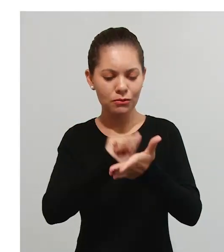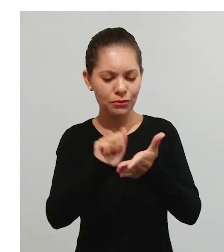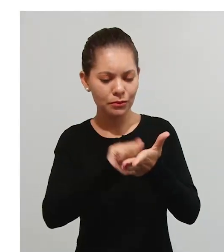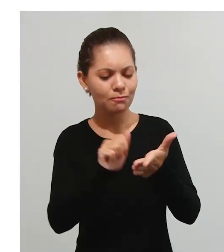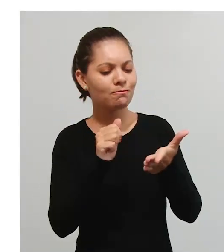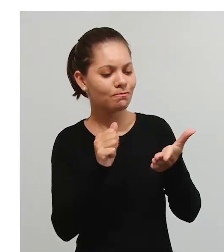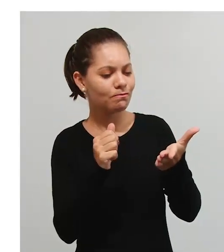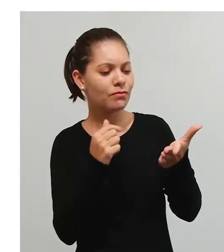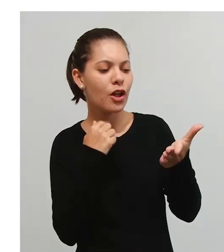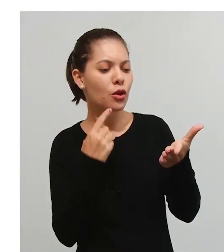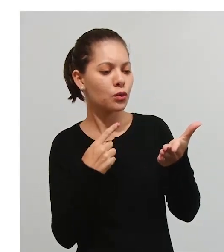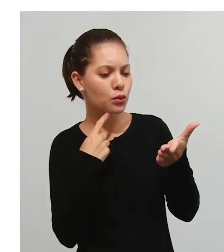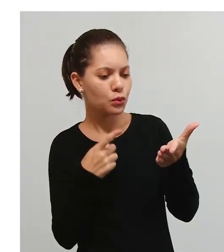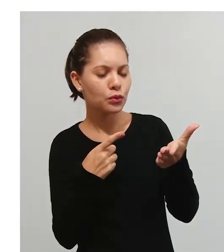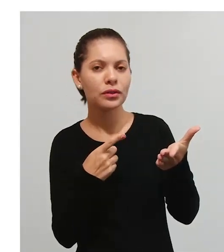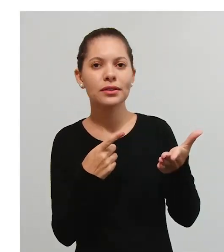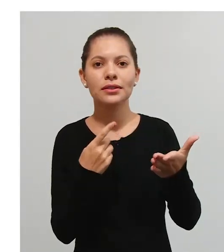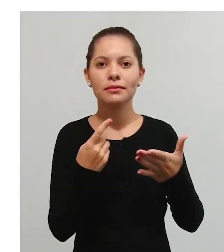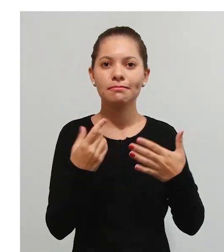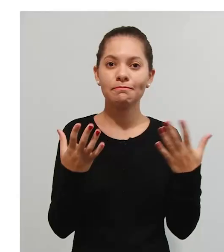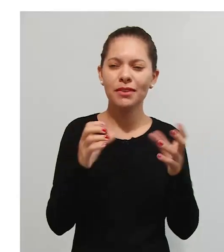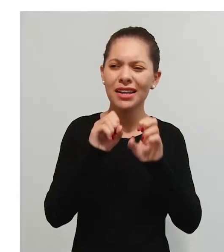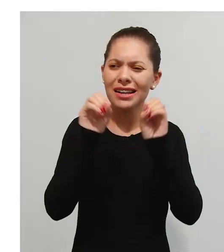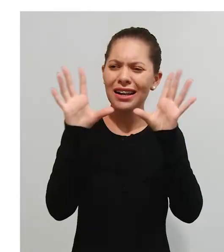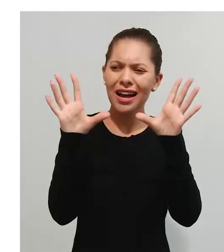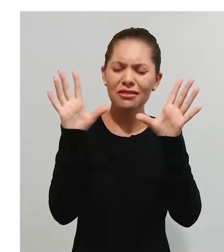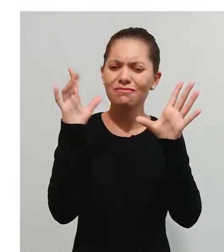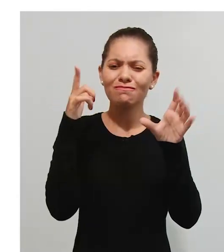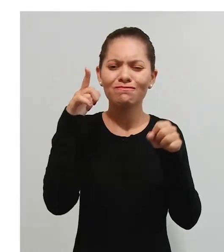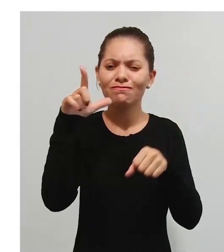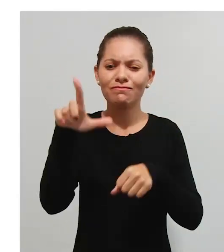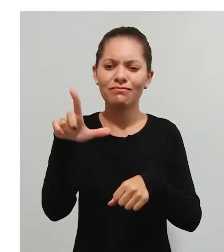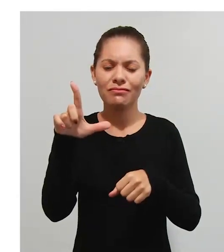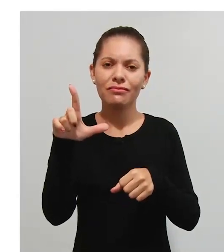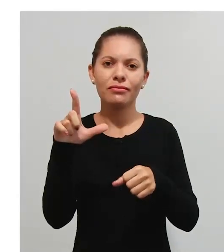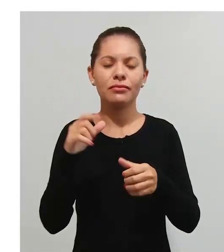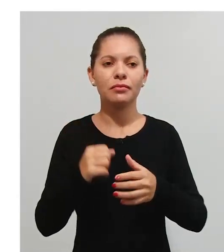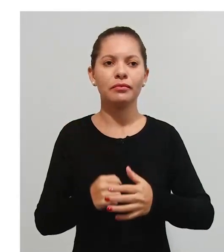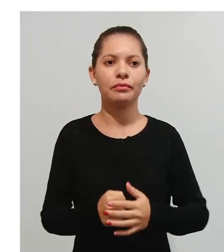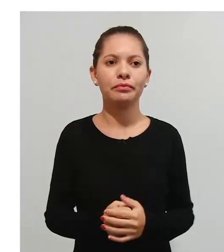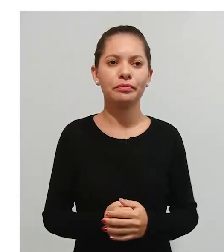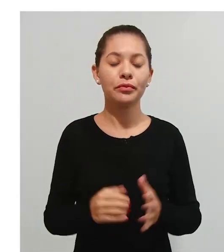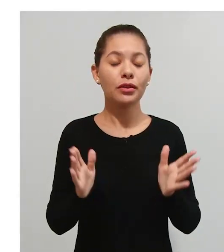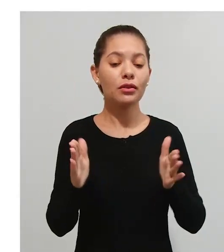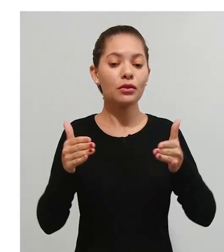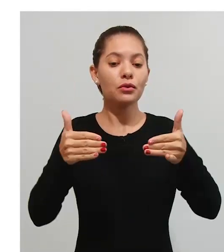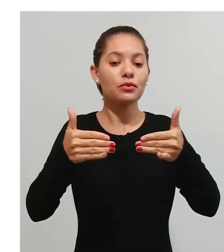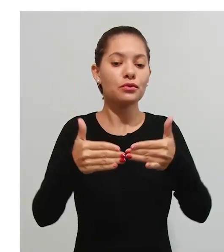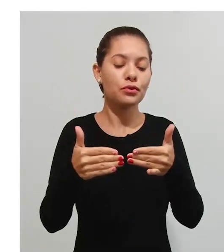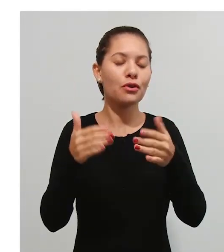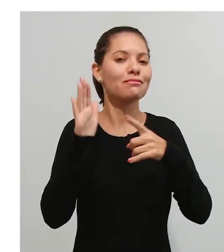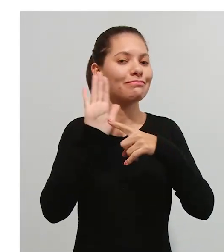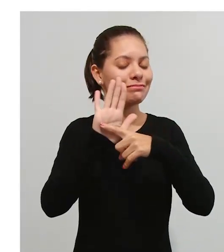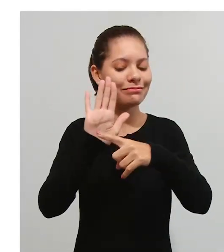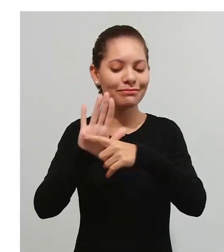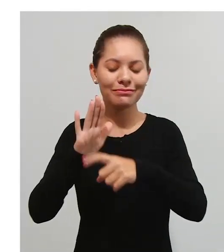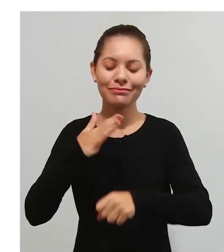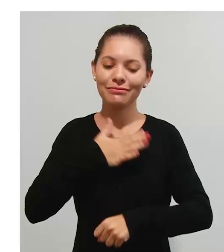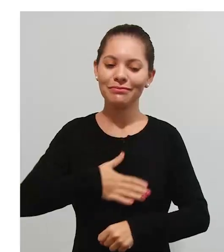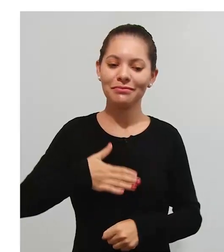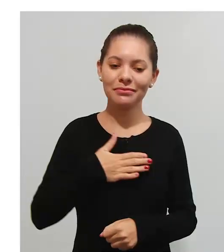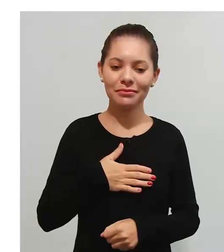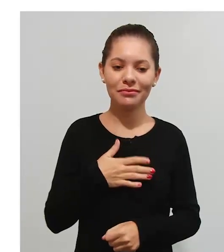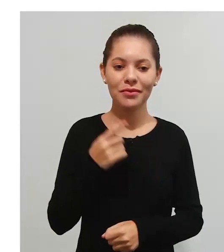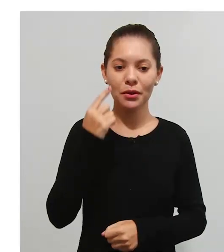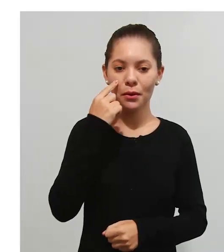as suas dúvidas, aquilo que porventura não ficar claro, poste no fórum de dúvidas, que vai ser um prazer enorme te ajudar. Então nós vamos